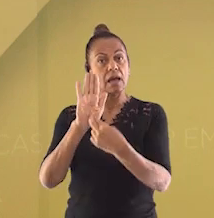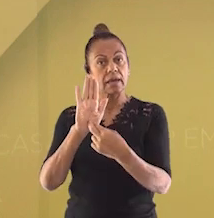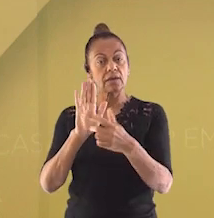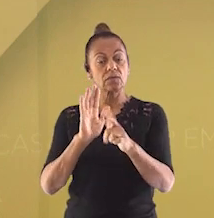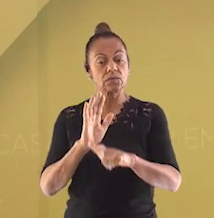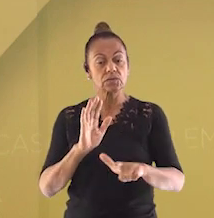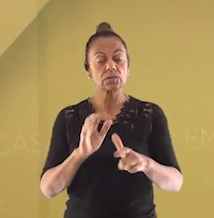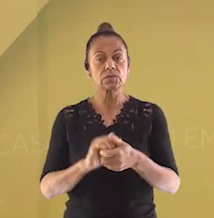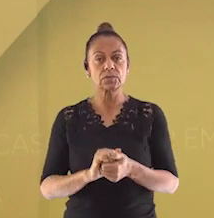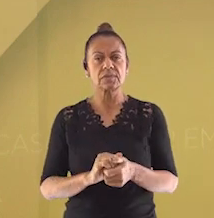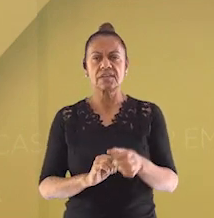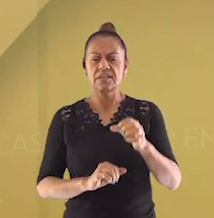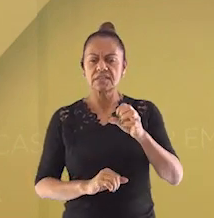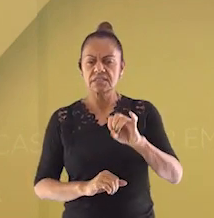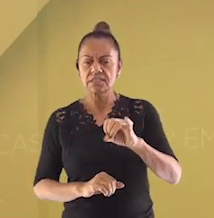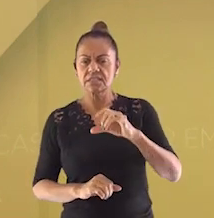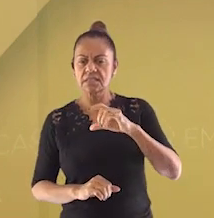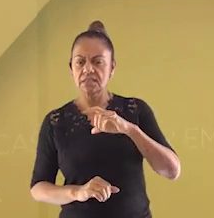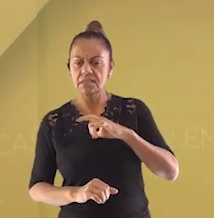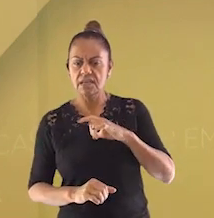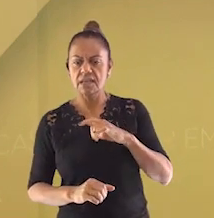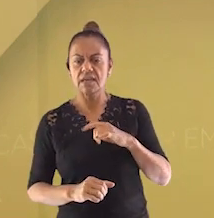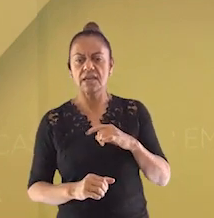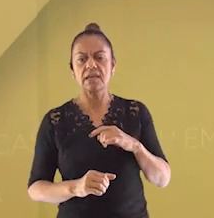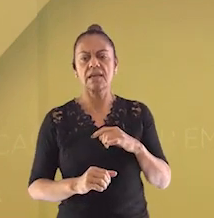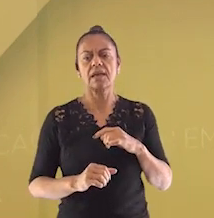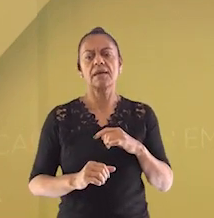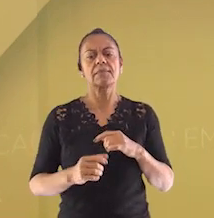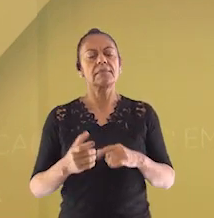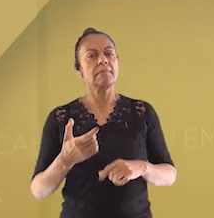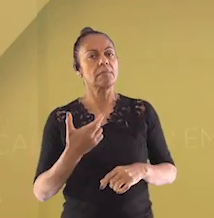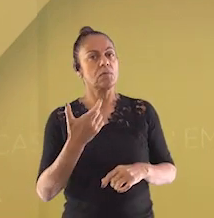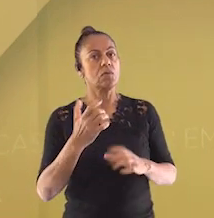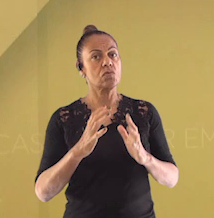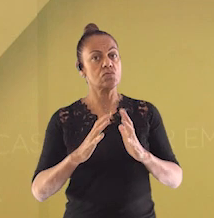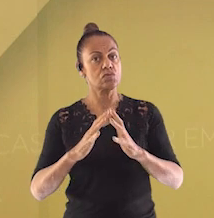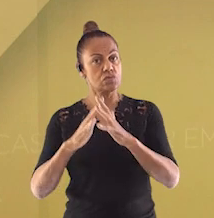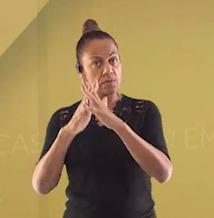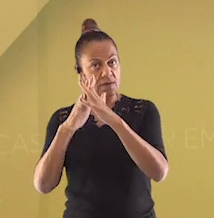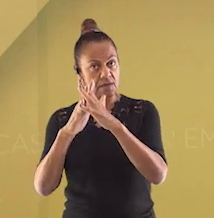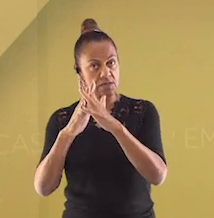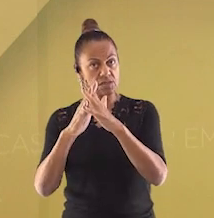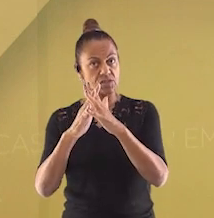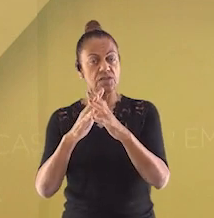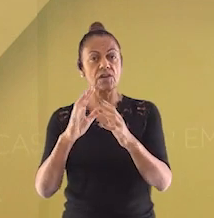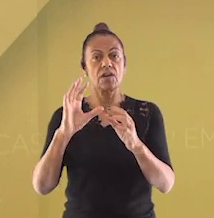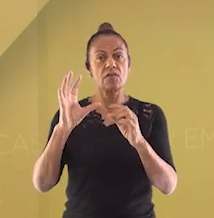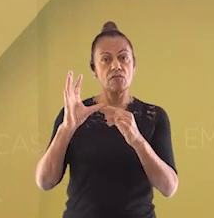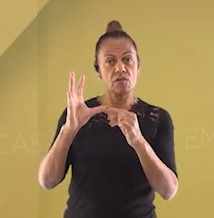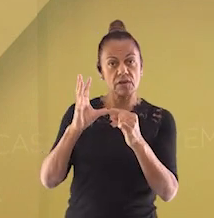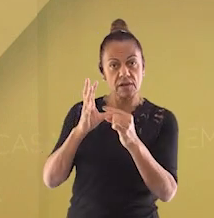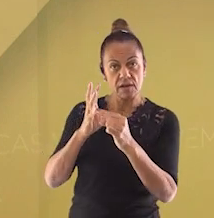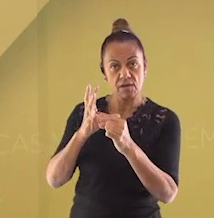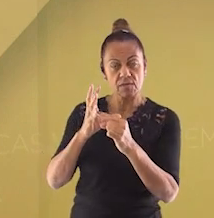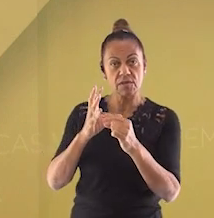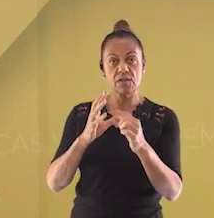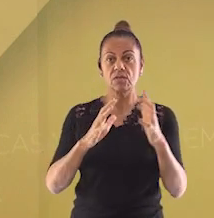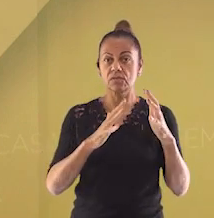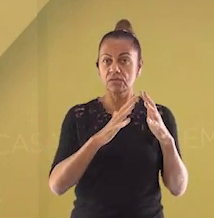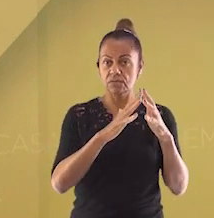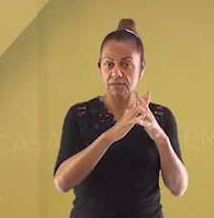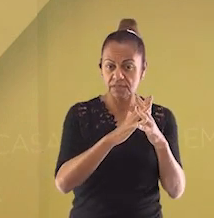terminou continuando com as regras as palavras terminadas em consoante mais vogal